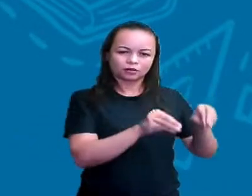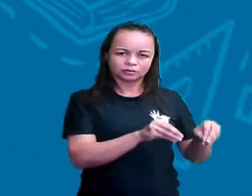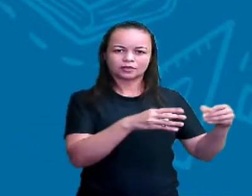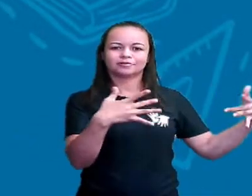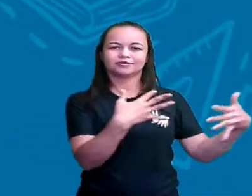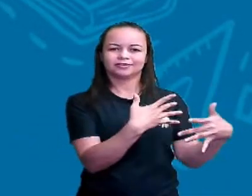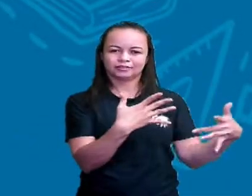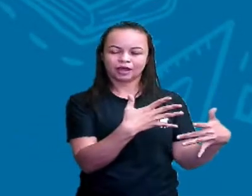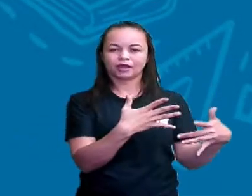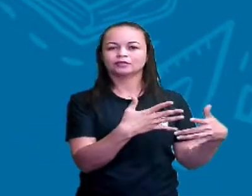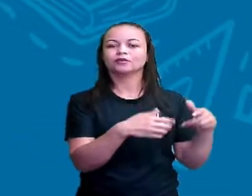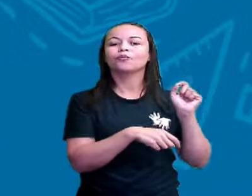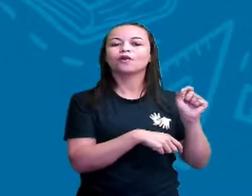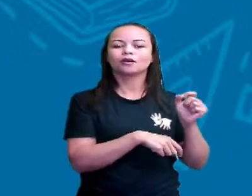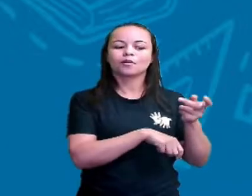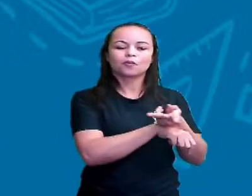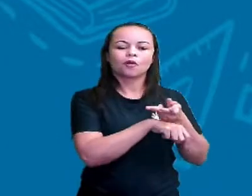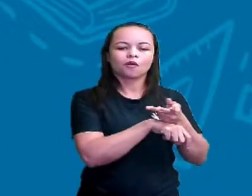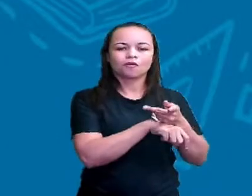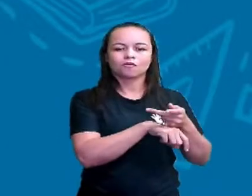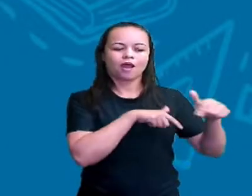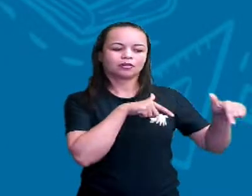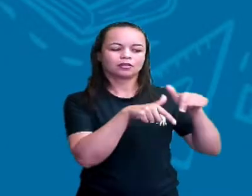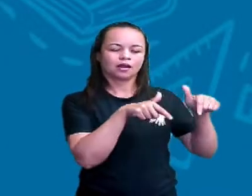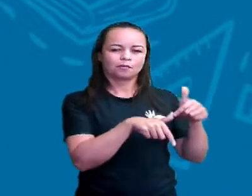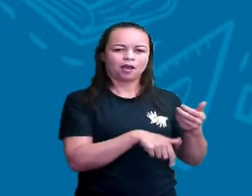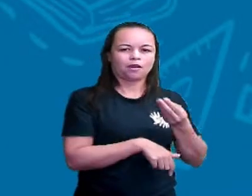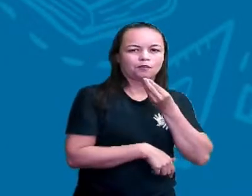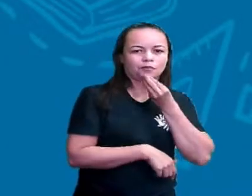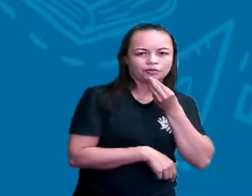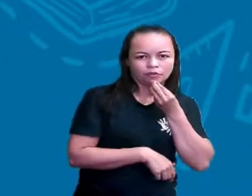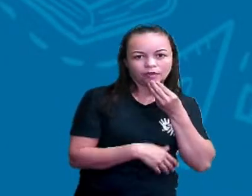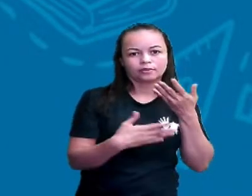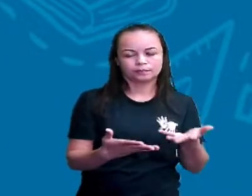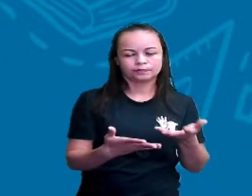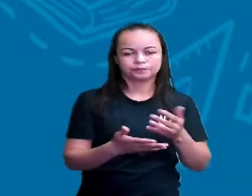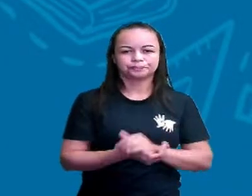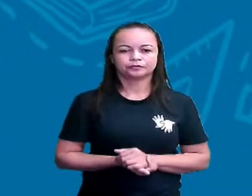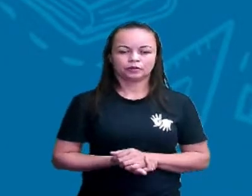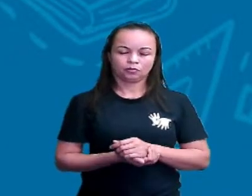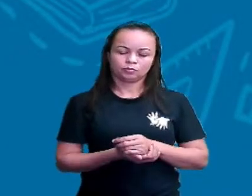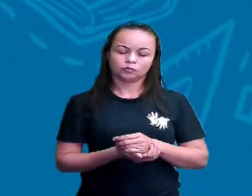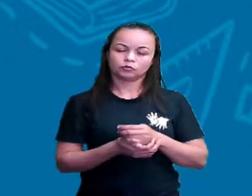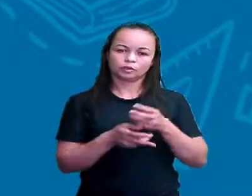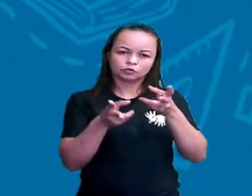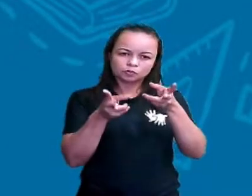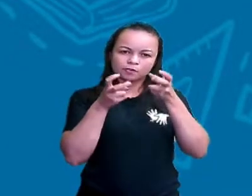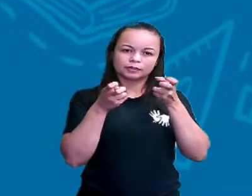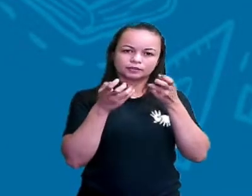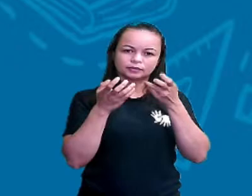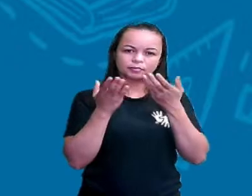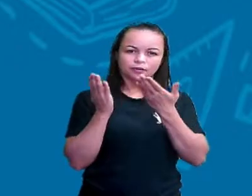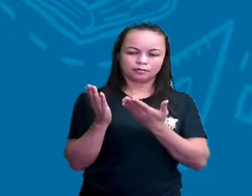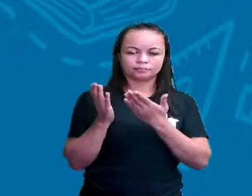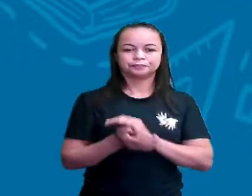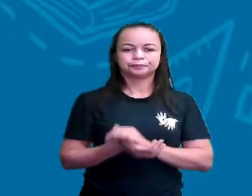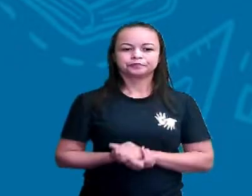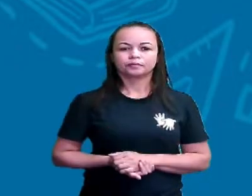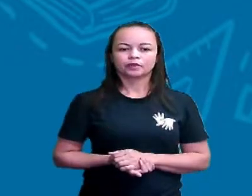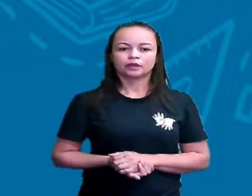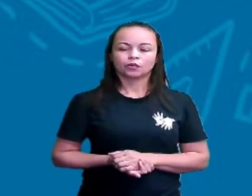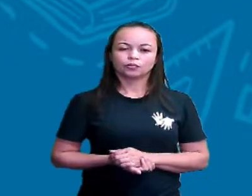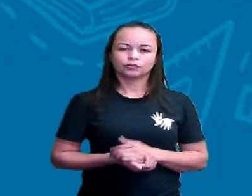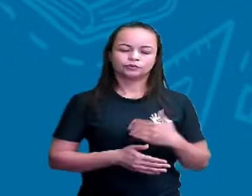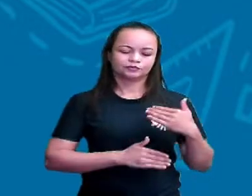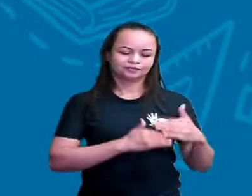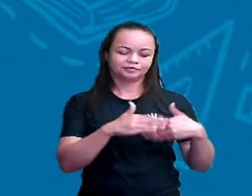nas cidades em busca de mais oportunidades. Então, como a gente pode ver aqui, o